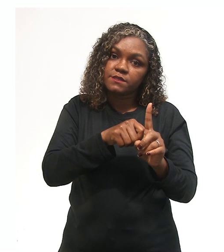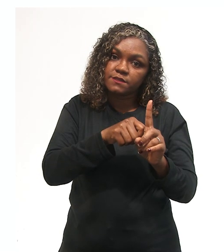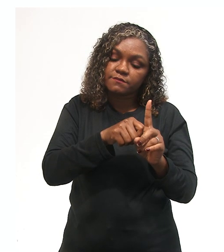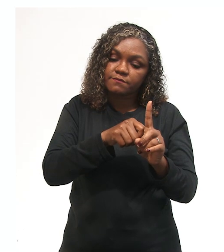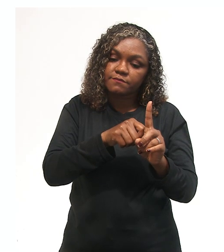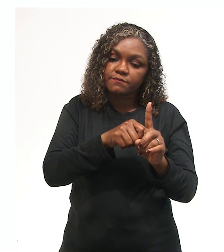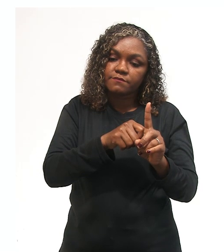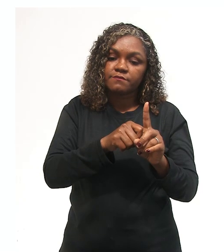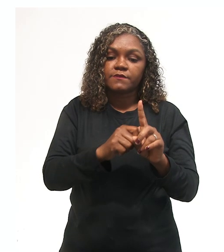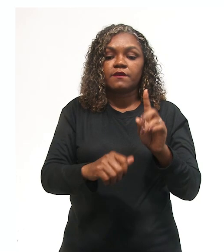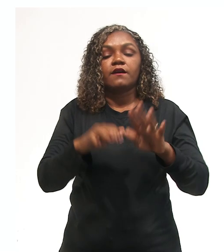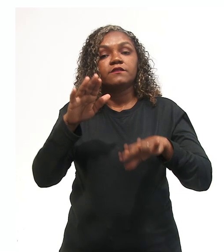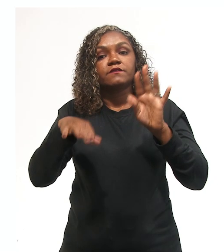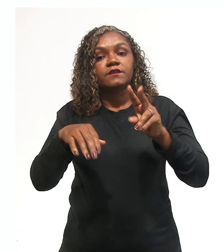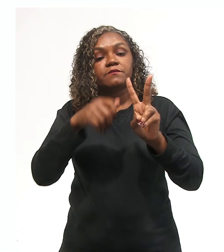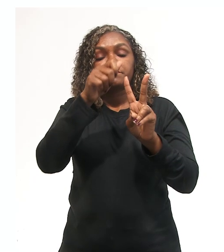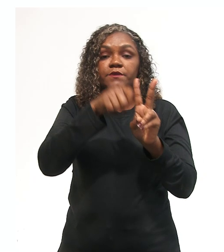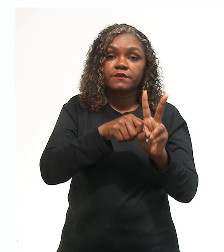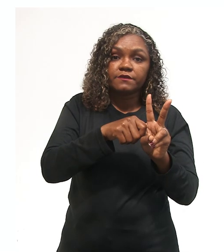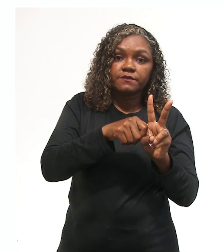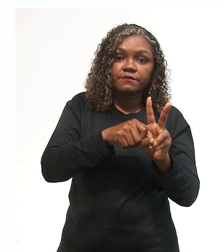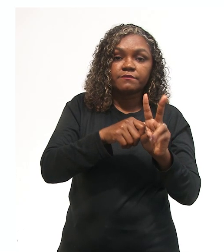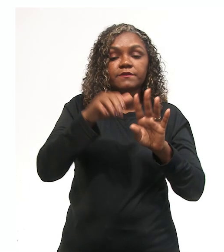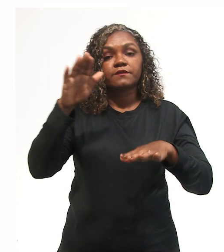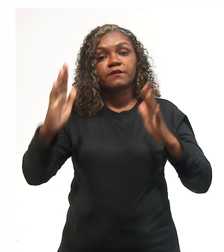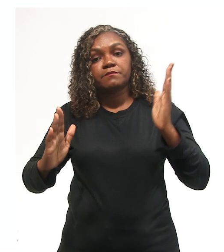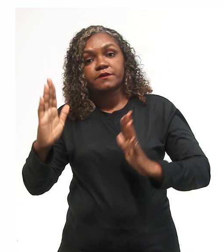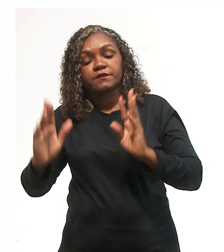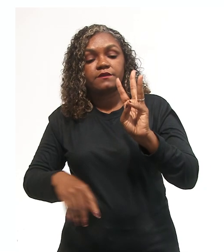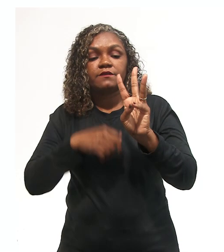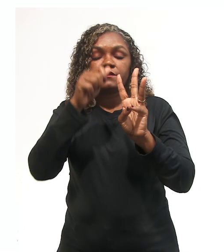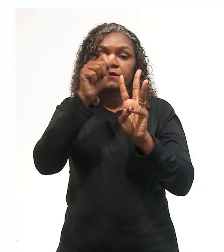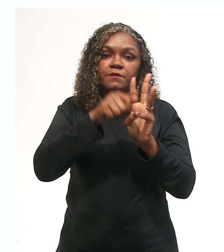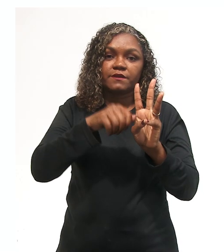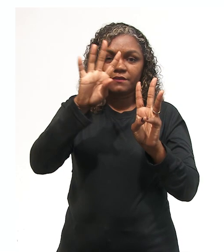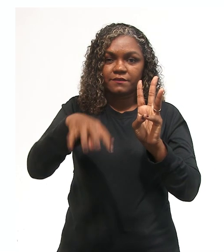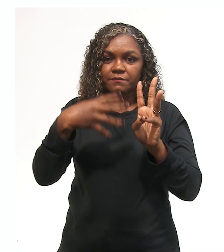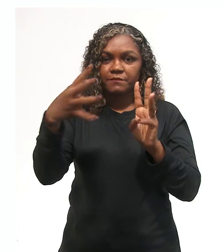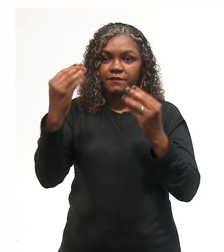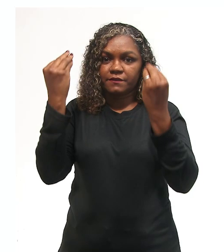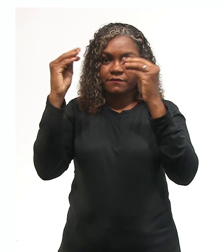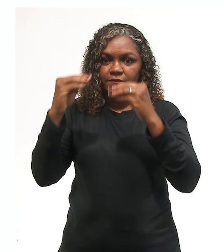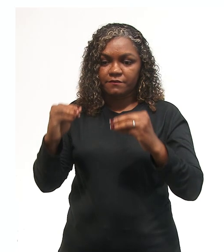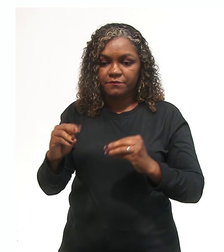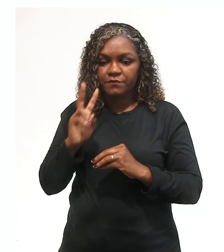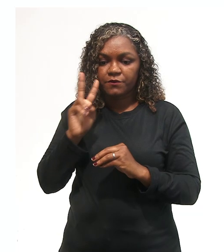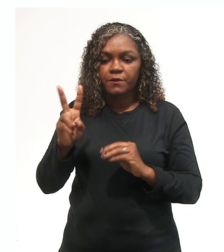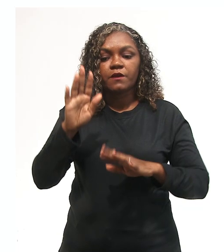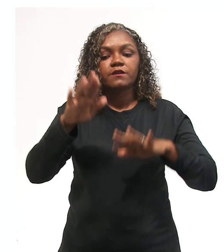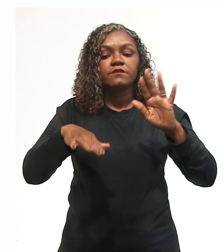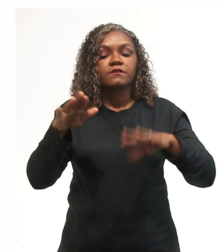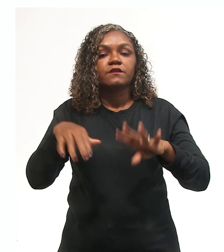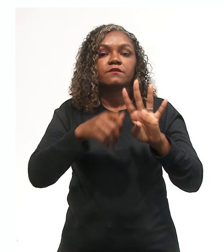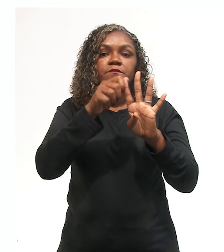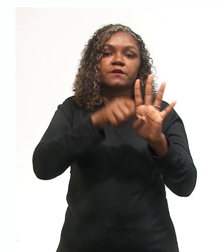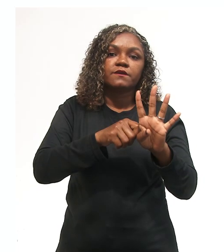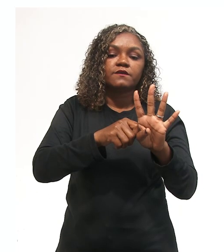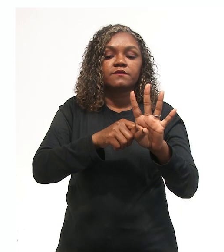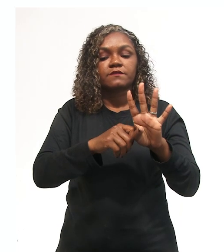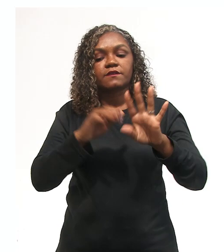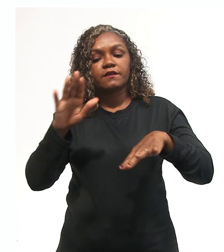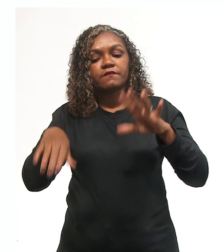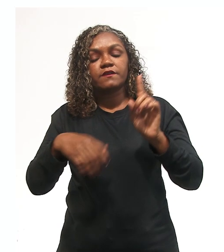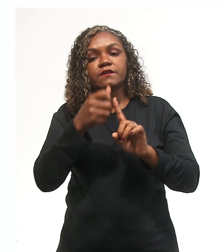ao bimestre, ao trimestre, ao quadrimestre, ao semestre e ao ano,